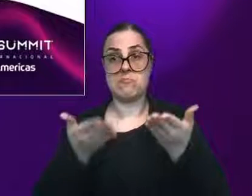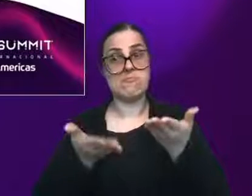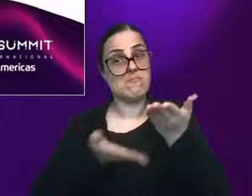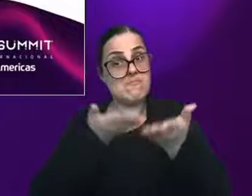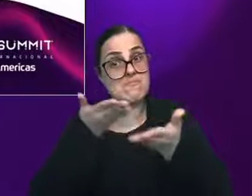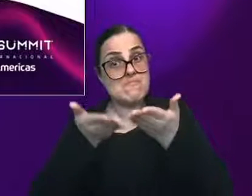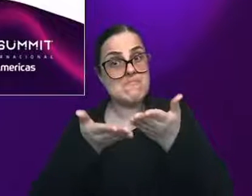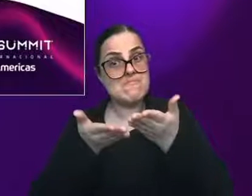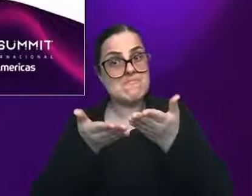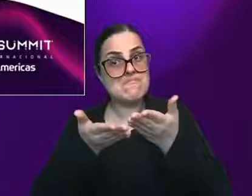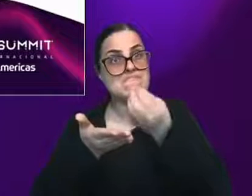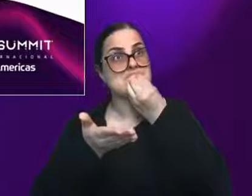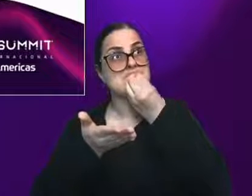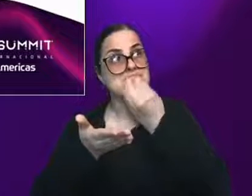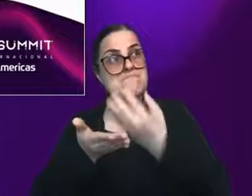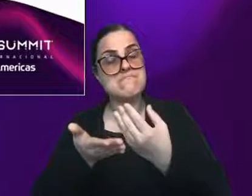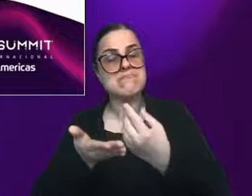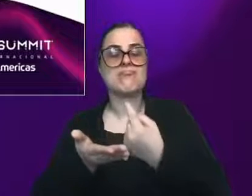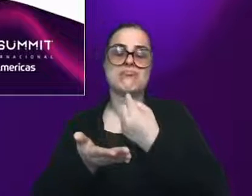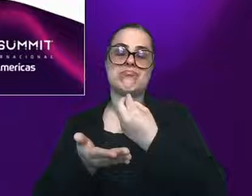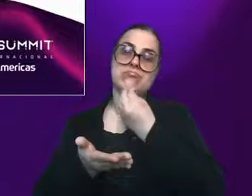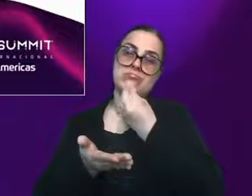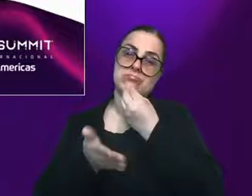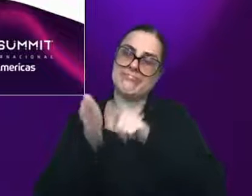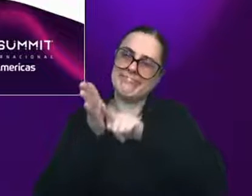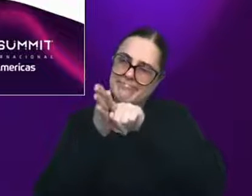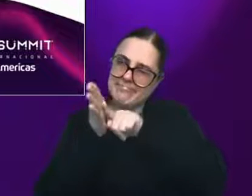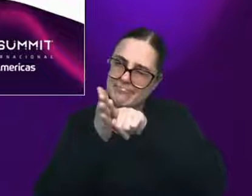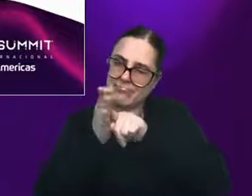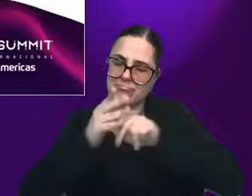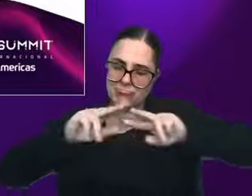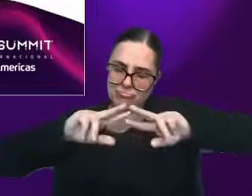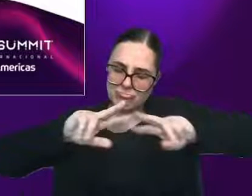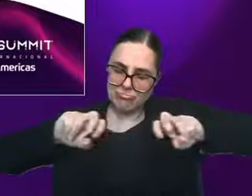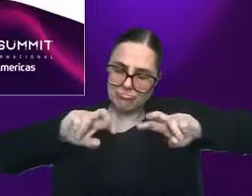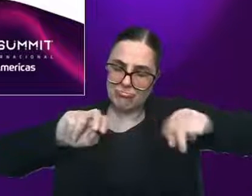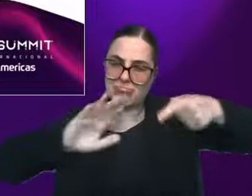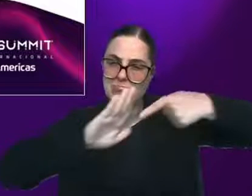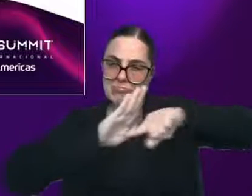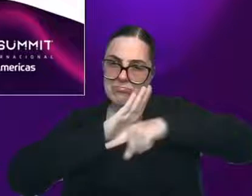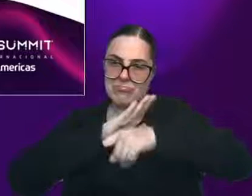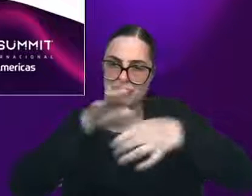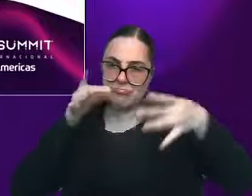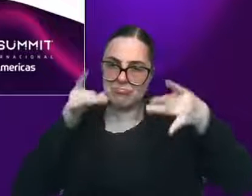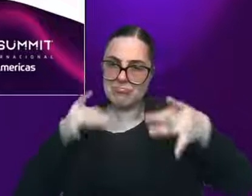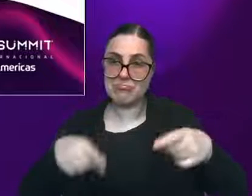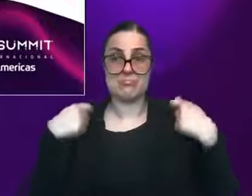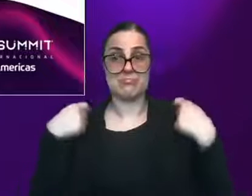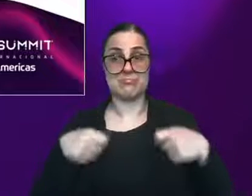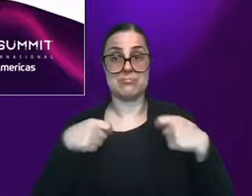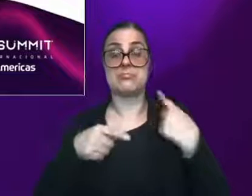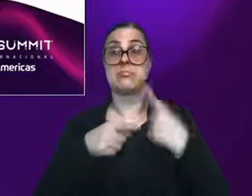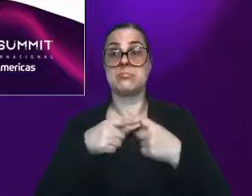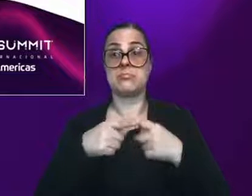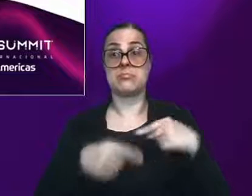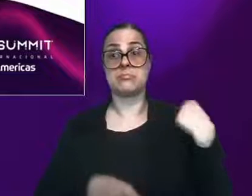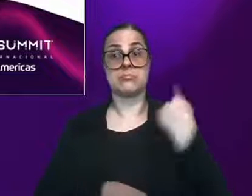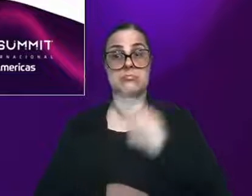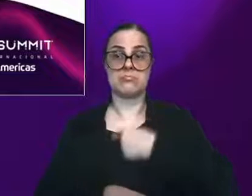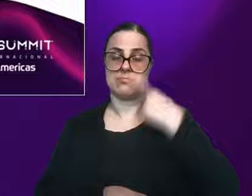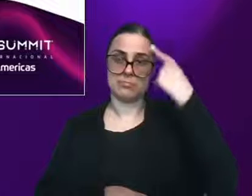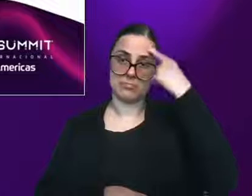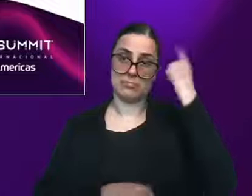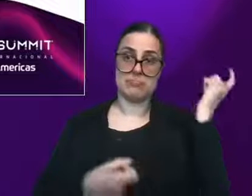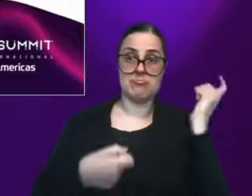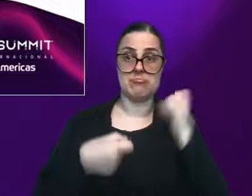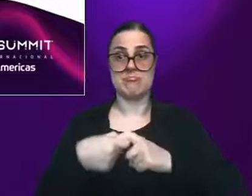ser investigado, está sendo investigado e tem que ser aprofundado, visto que a gente tem essa mania de ressuscitar com plasma light e